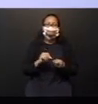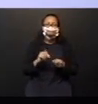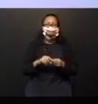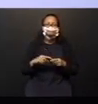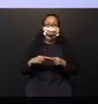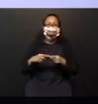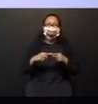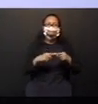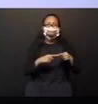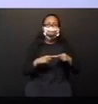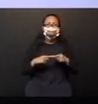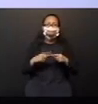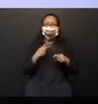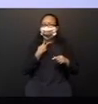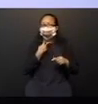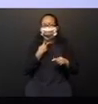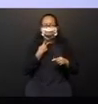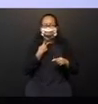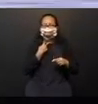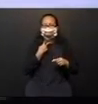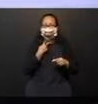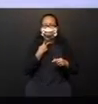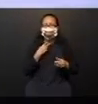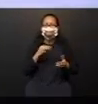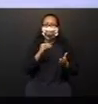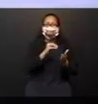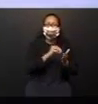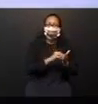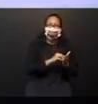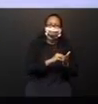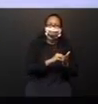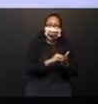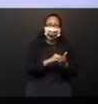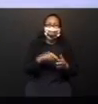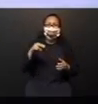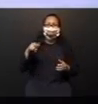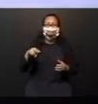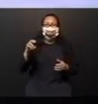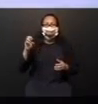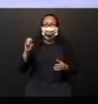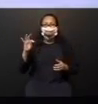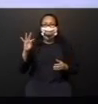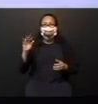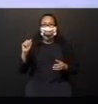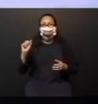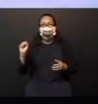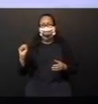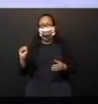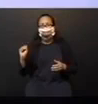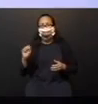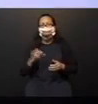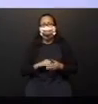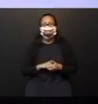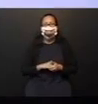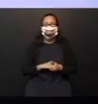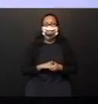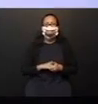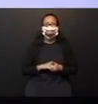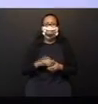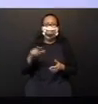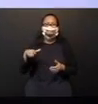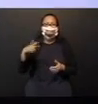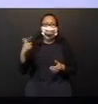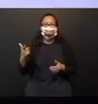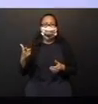posso colocar aqui netas aventureiros, tá certo? Nos outros exercícios, a mesma